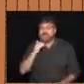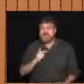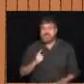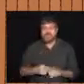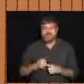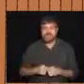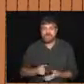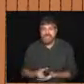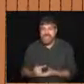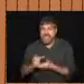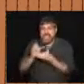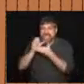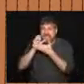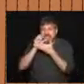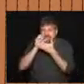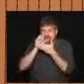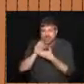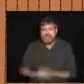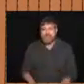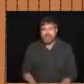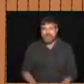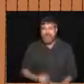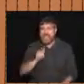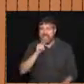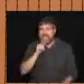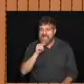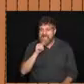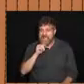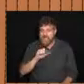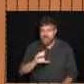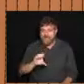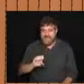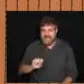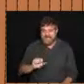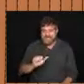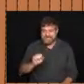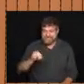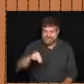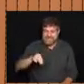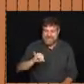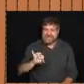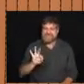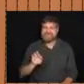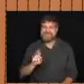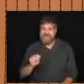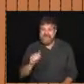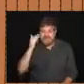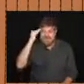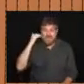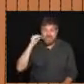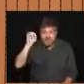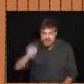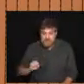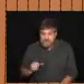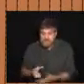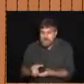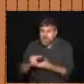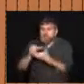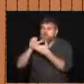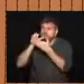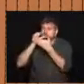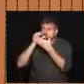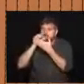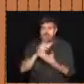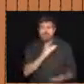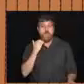água sanitária matava o vírus. E acreditaram. Coreia do Sul. Então, hoje